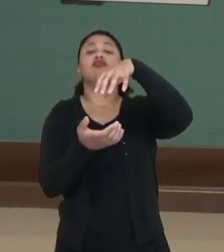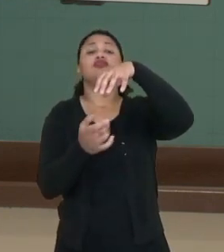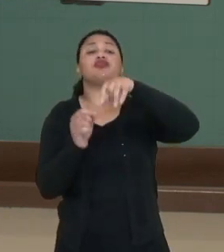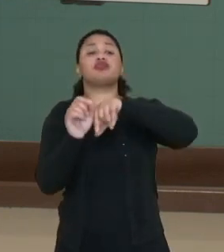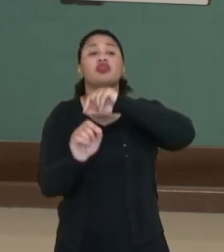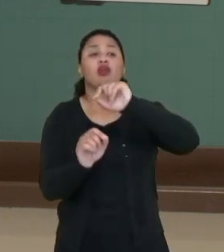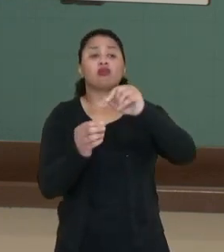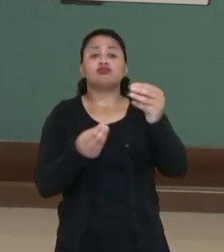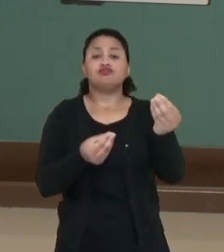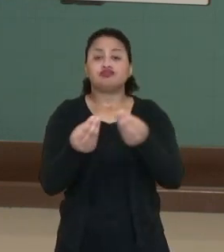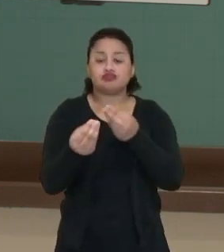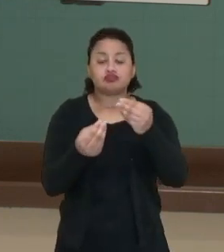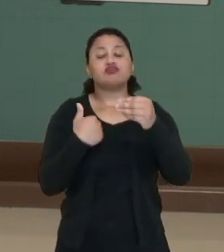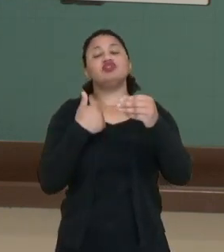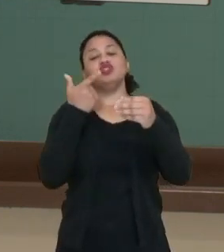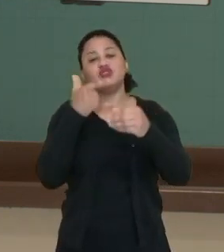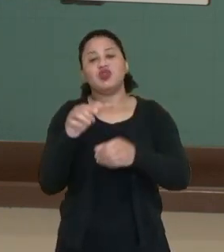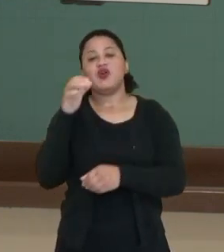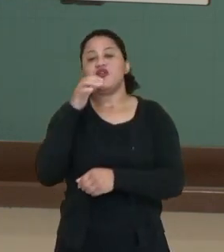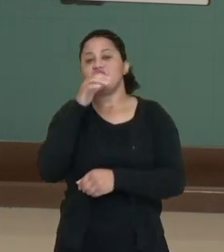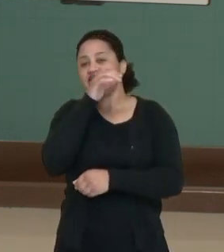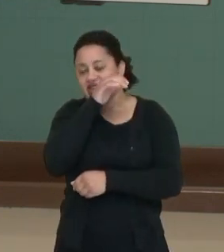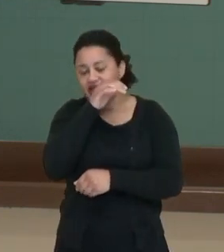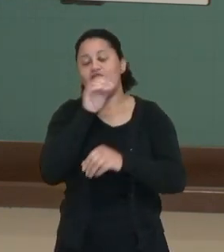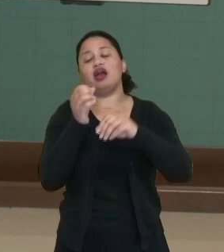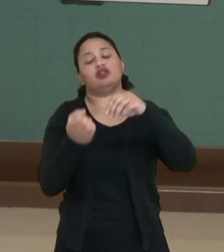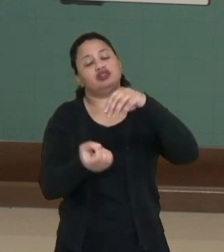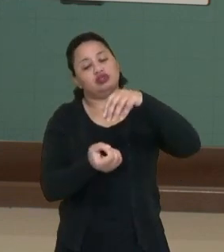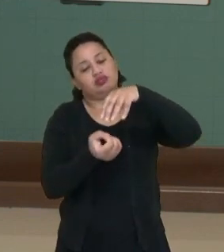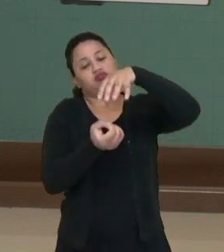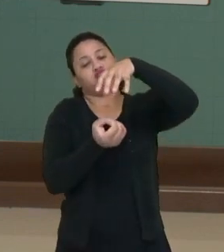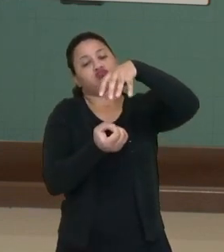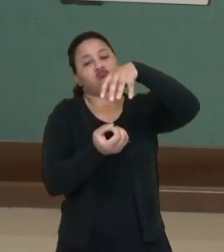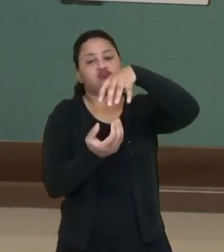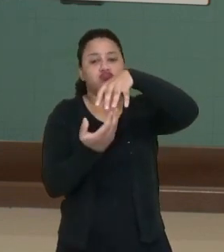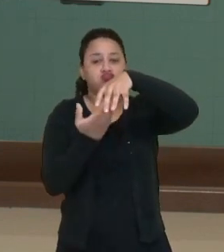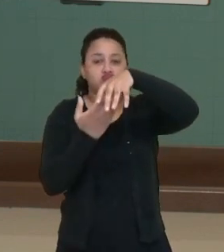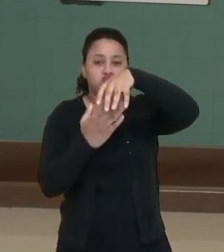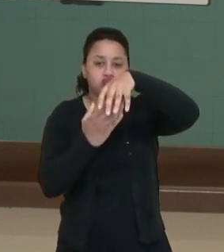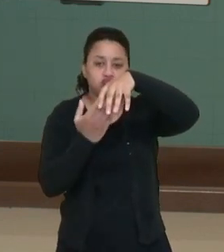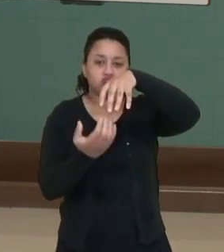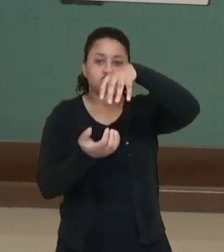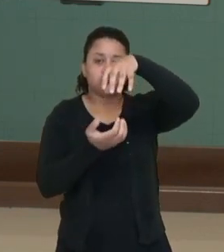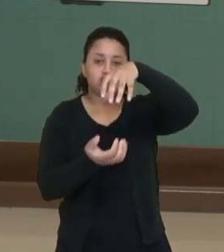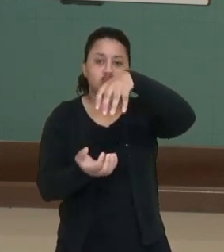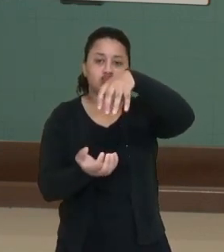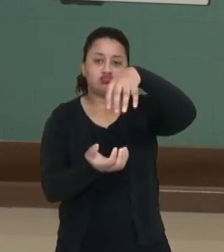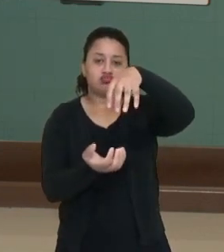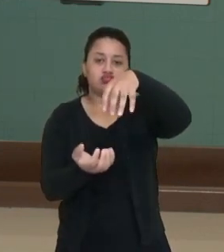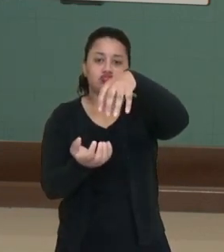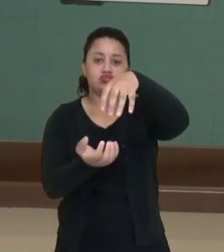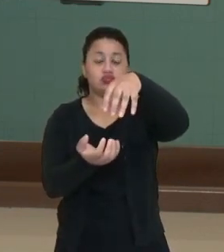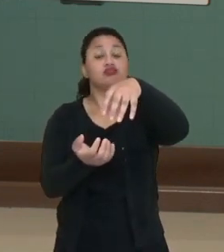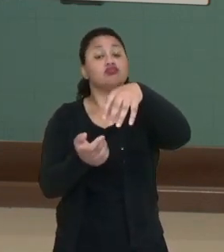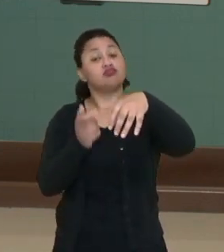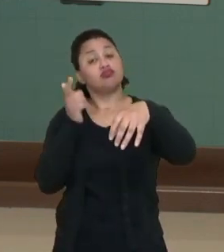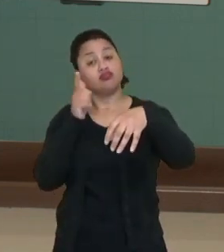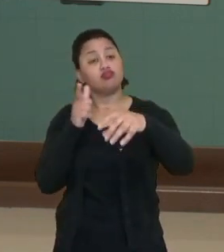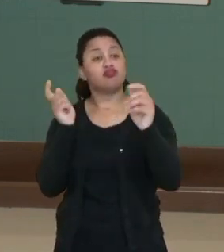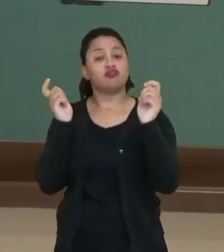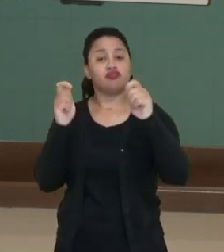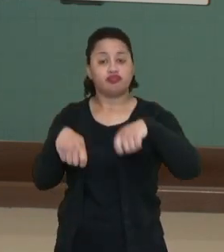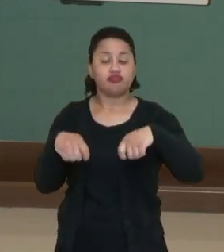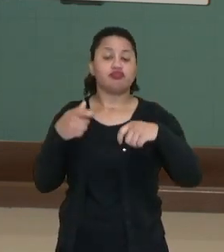modo que ele vai novamente retomar o aquecimento, provocar o aquecimento do ar, e com isso